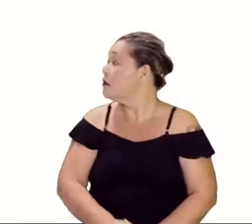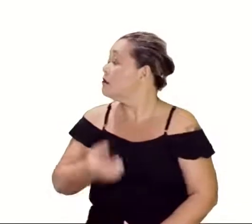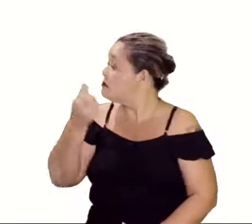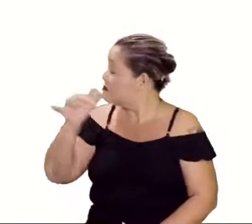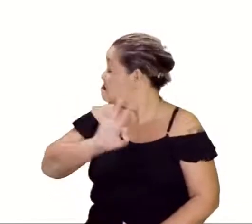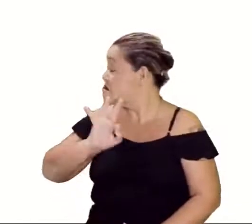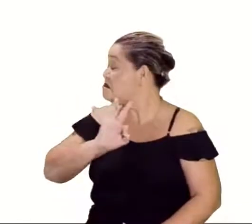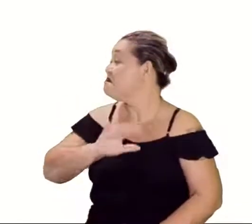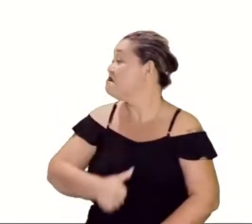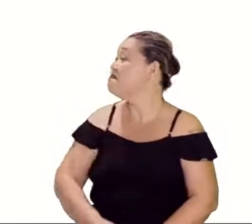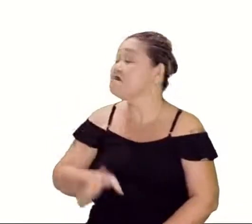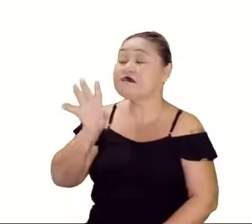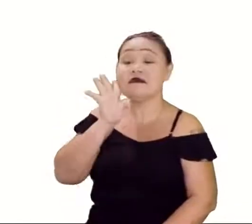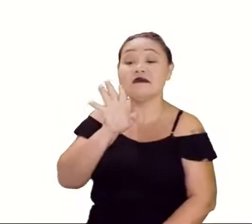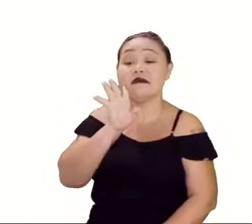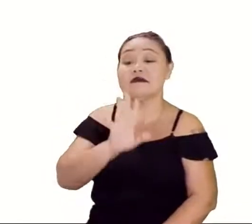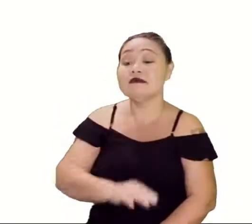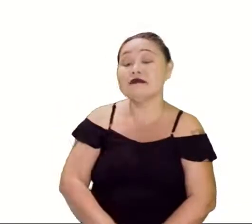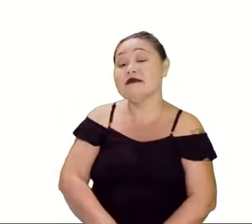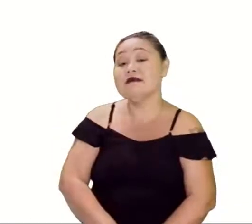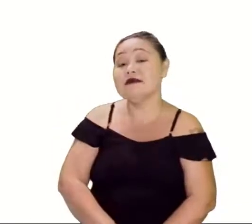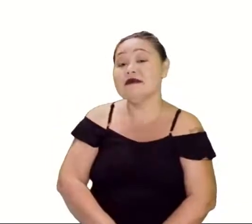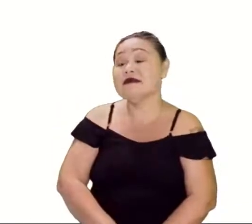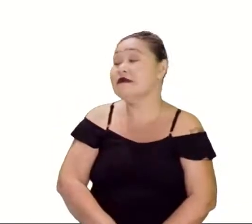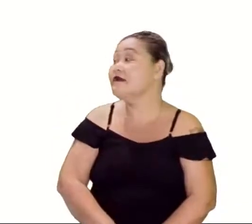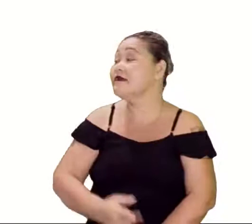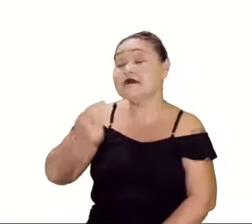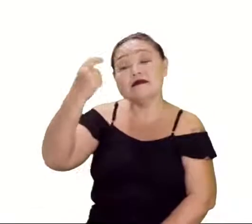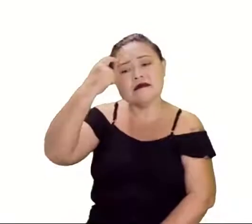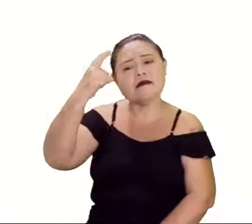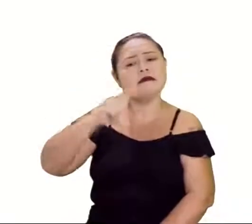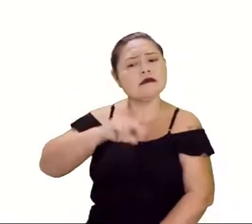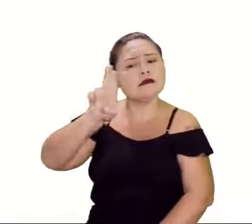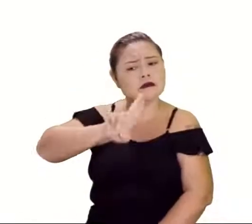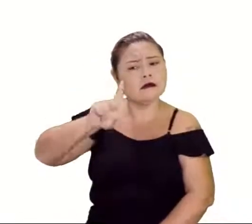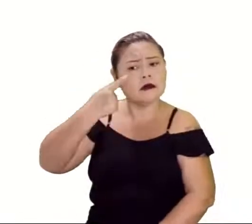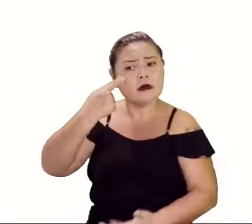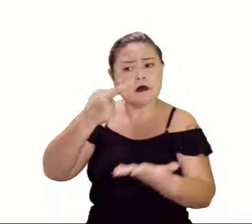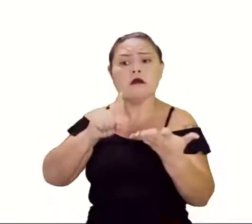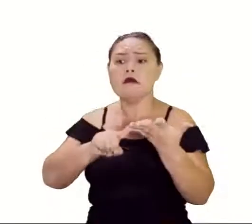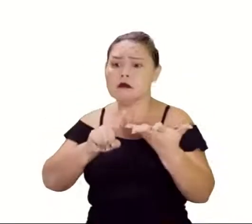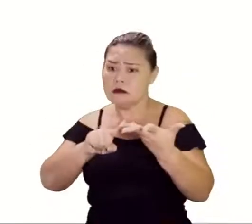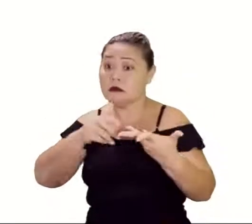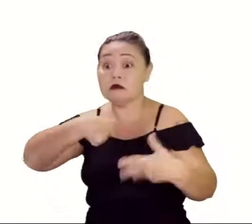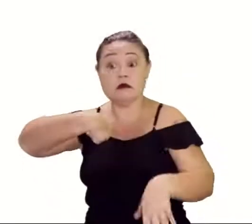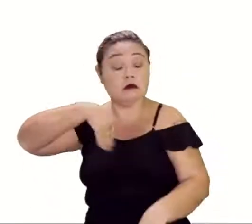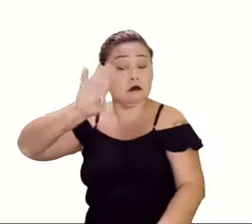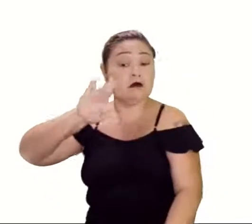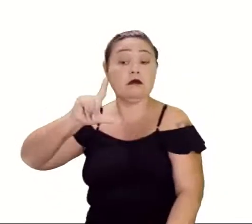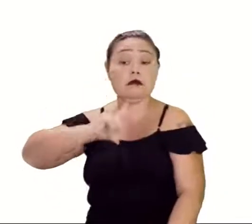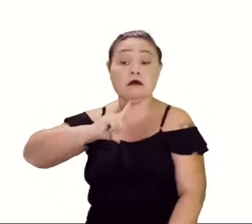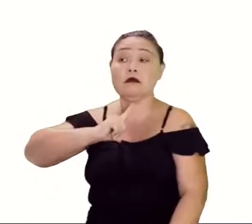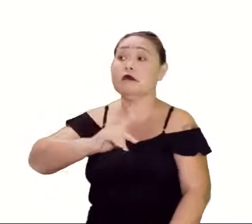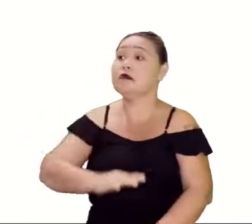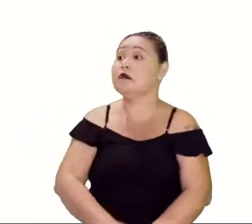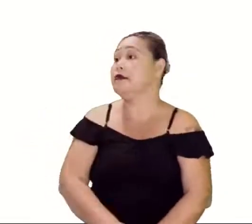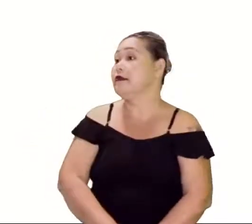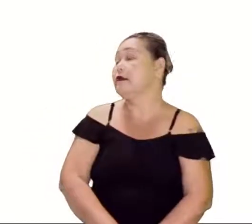Boa, né? Bem legal. A gente pensa que não tem aplicação e quando a gente vê, tem muito, né?